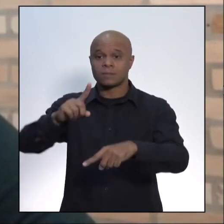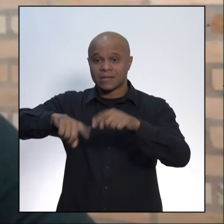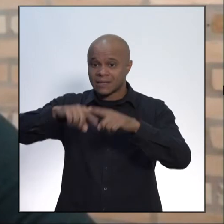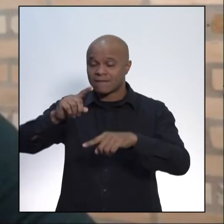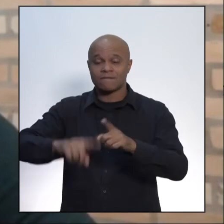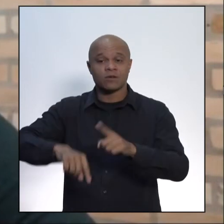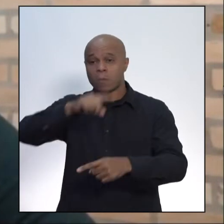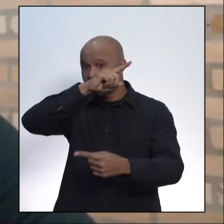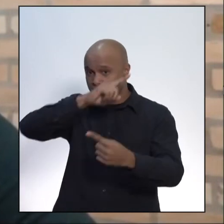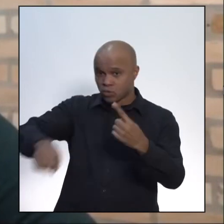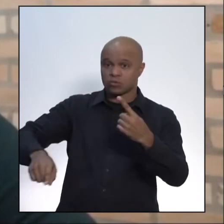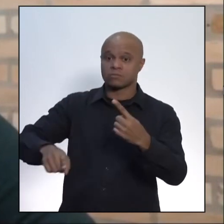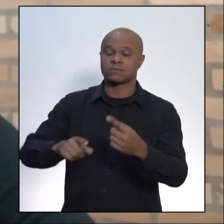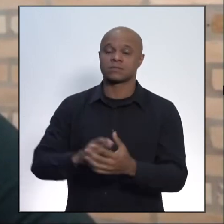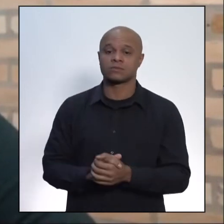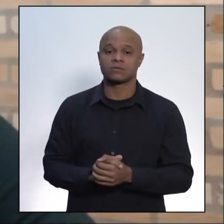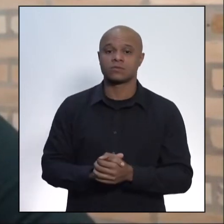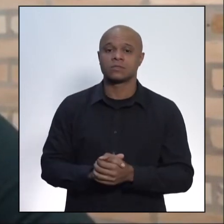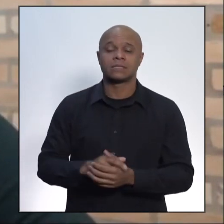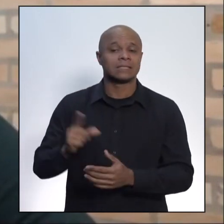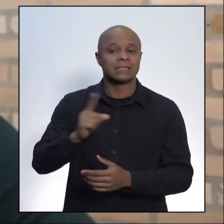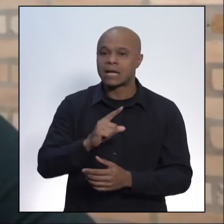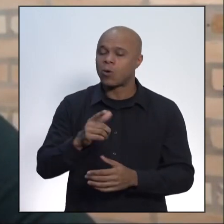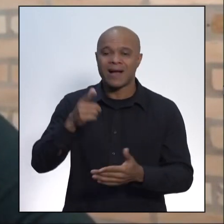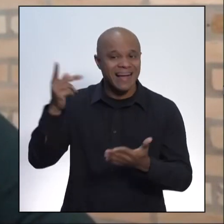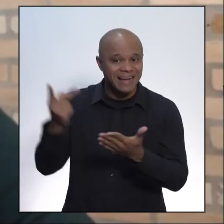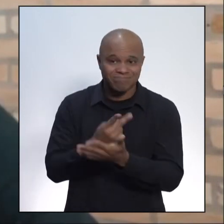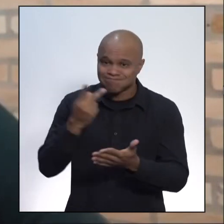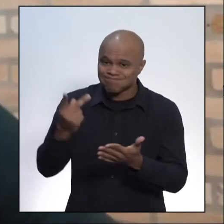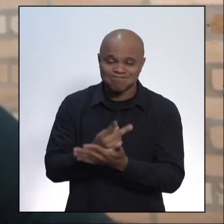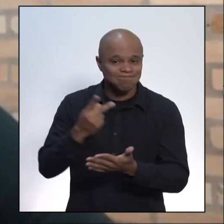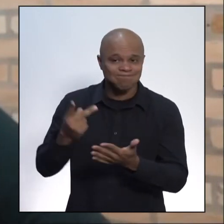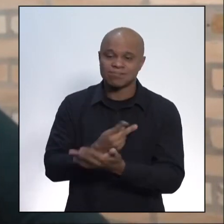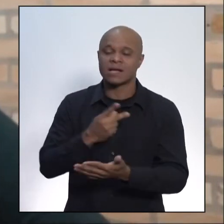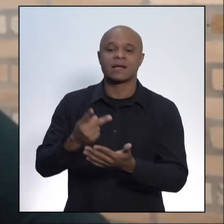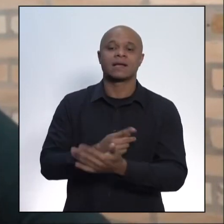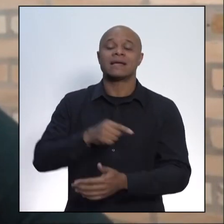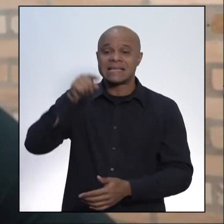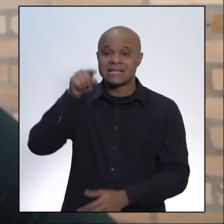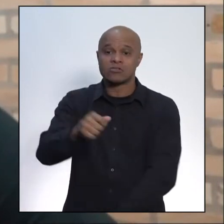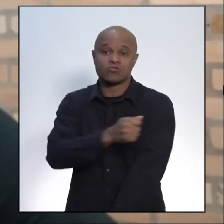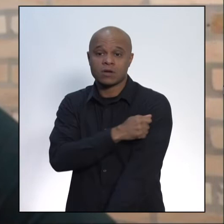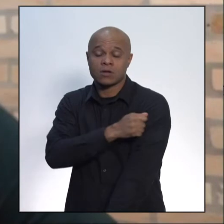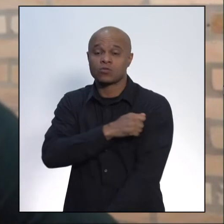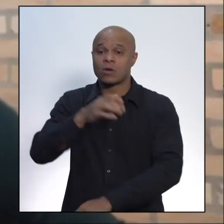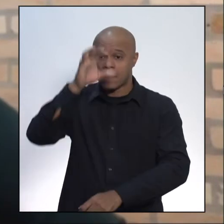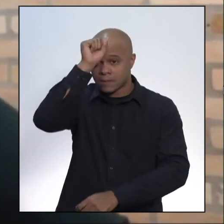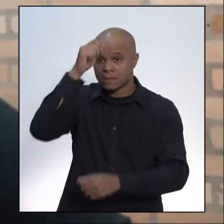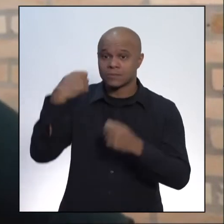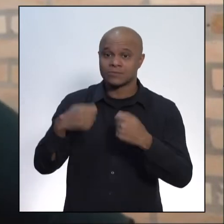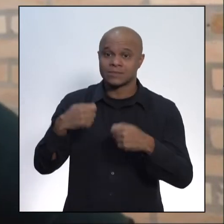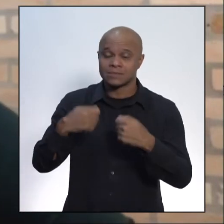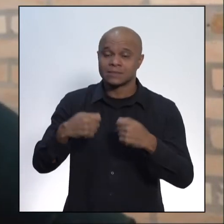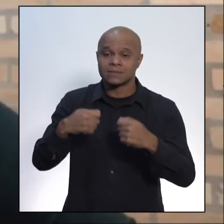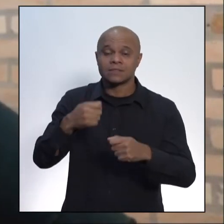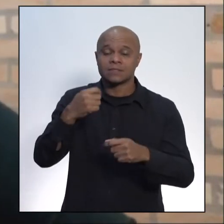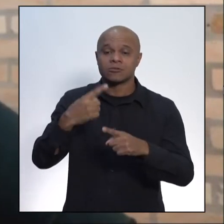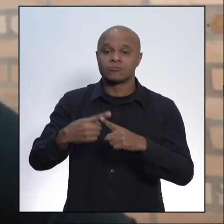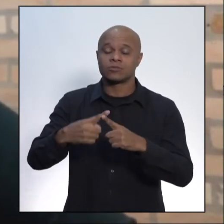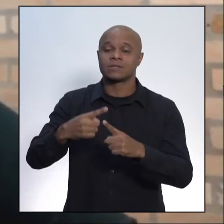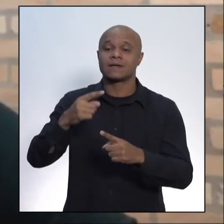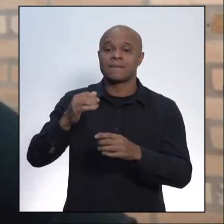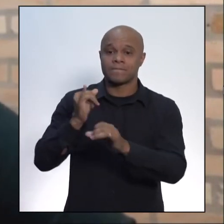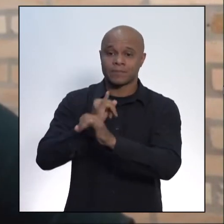ponto. Né? Não se tratam as pessoas dessa forma. E é isso que os alunos precisam aprender, porque senão ele não trata assim o professor dentro da